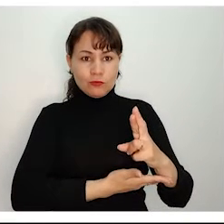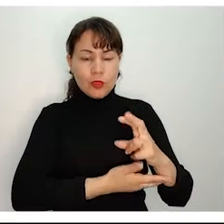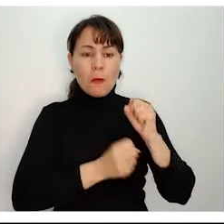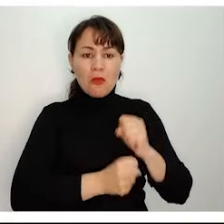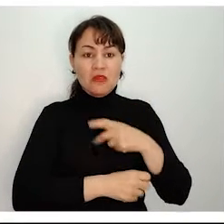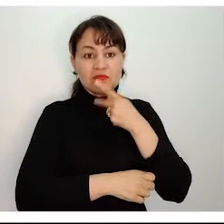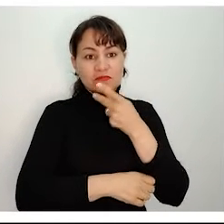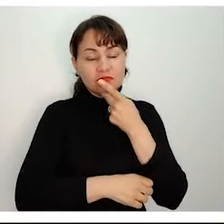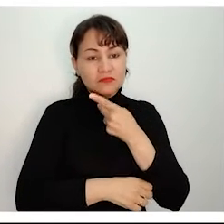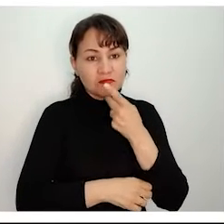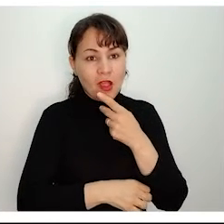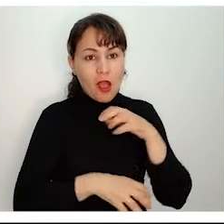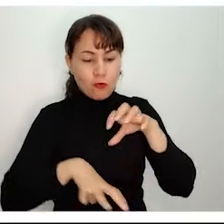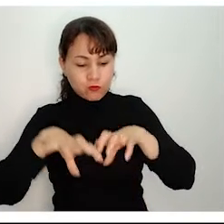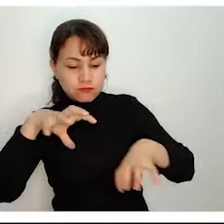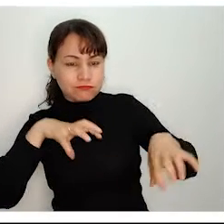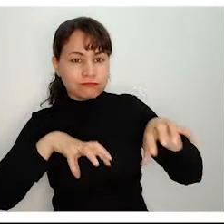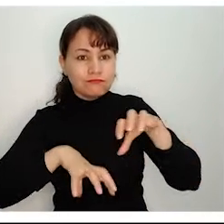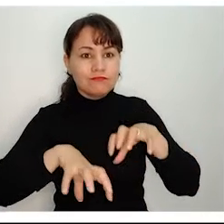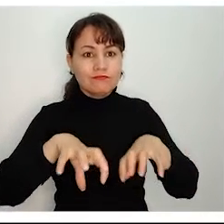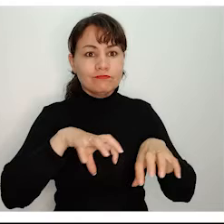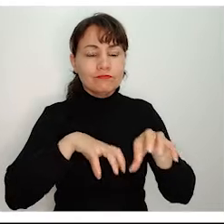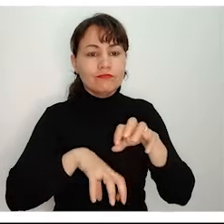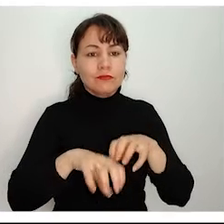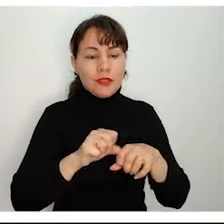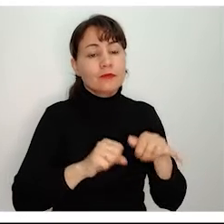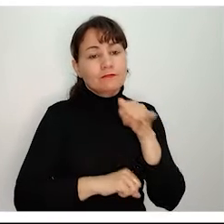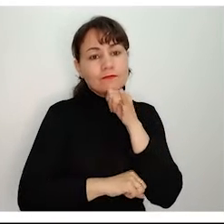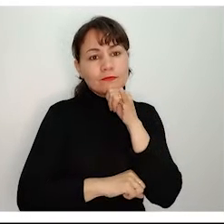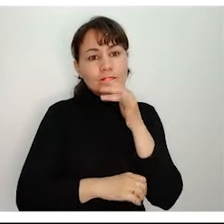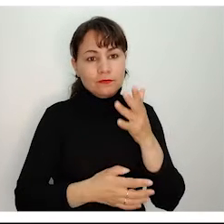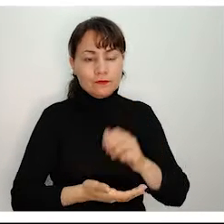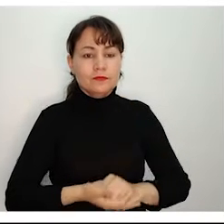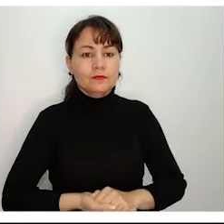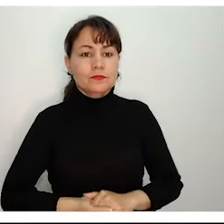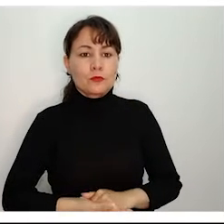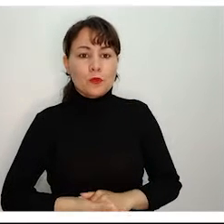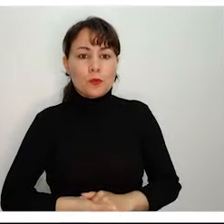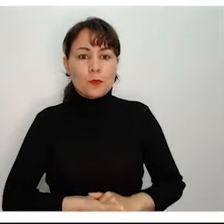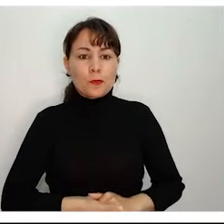Essas respostas podem ser uma fala, um movimento, por exemplo.